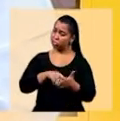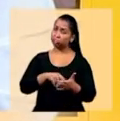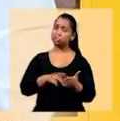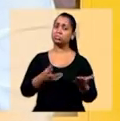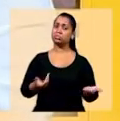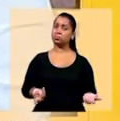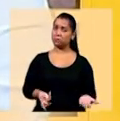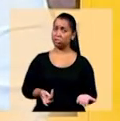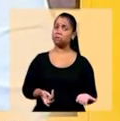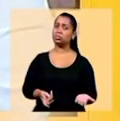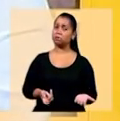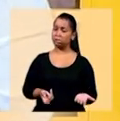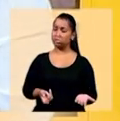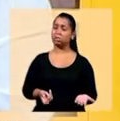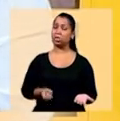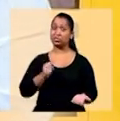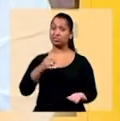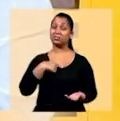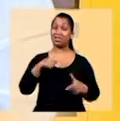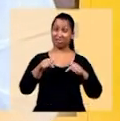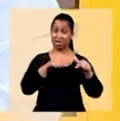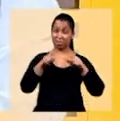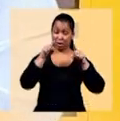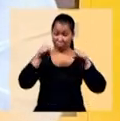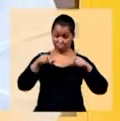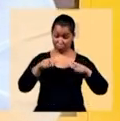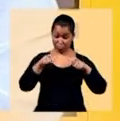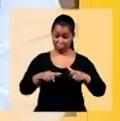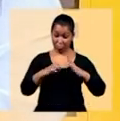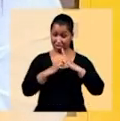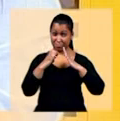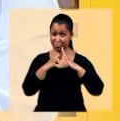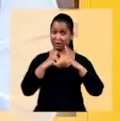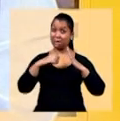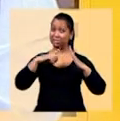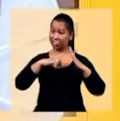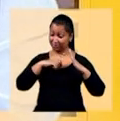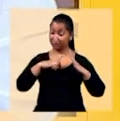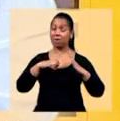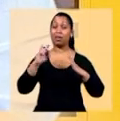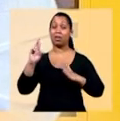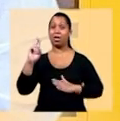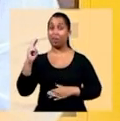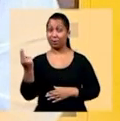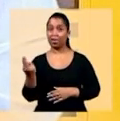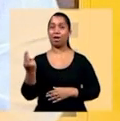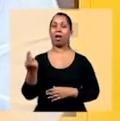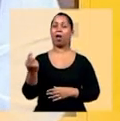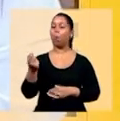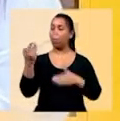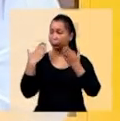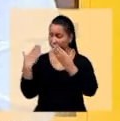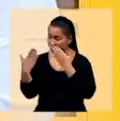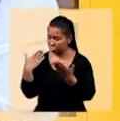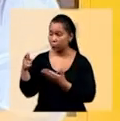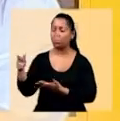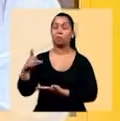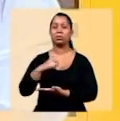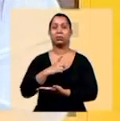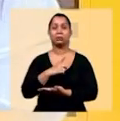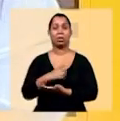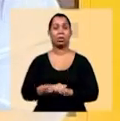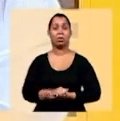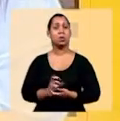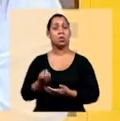de denunciar o assédio moral, né? Então, se você trabalha numa empresa que sua empresa tem o departamento de recursos humanos, ou a